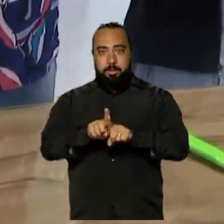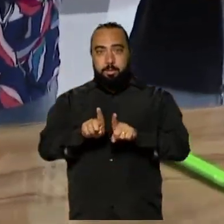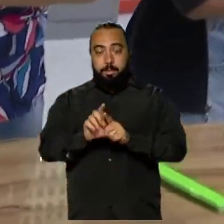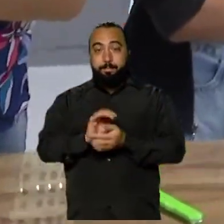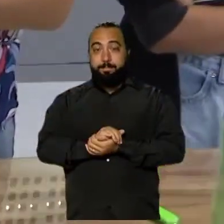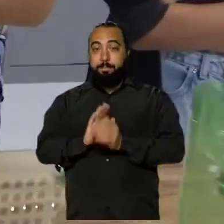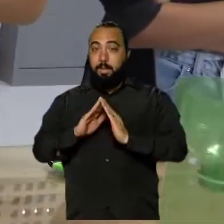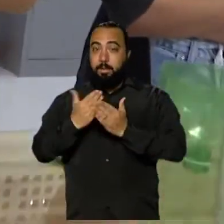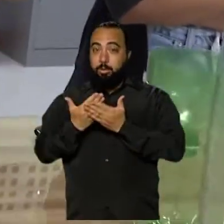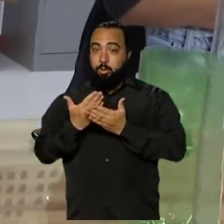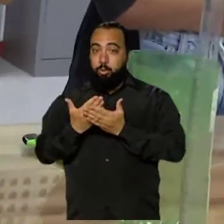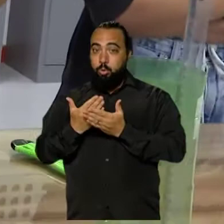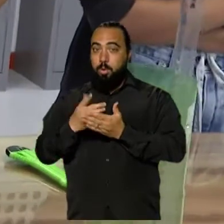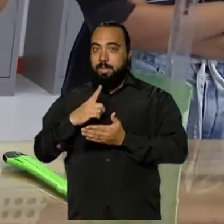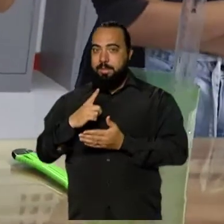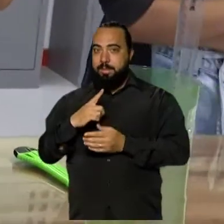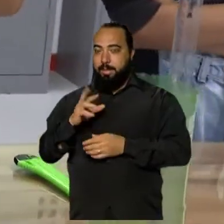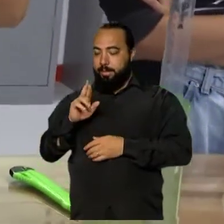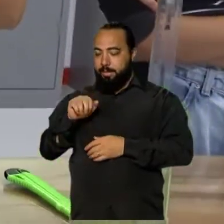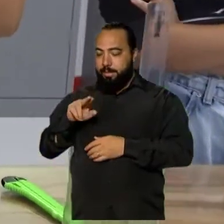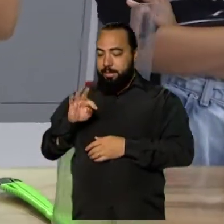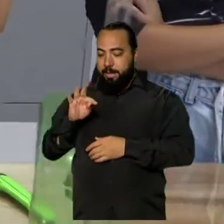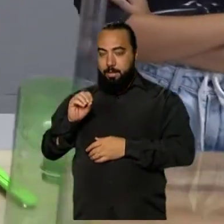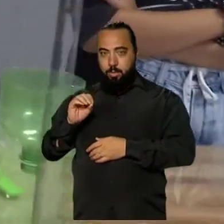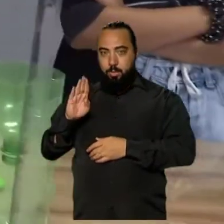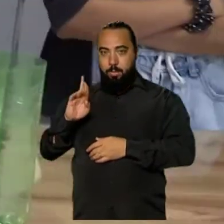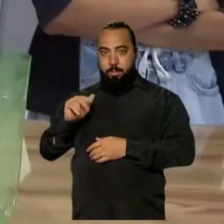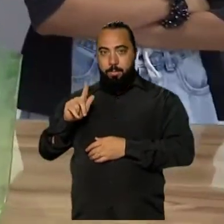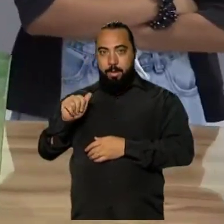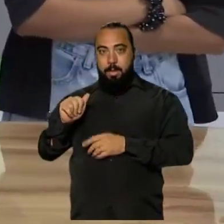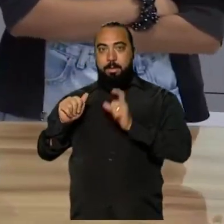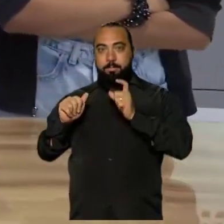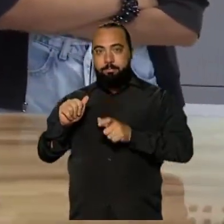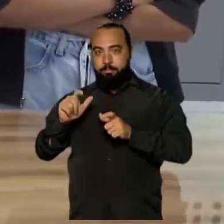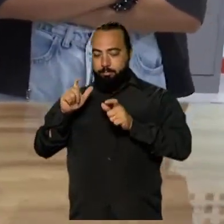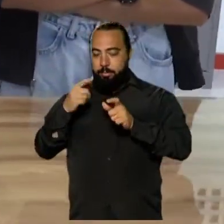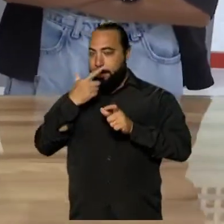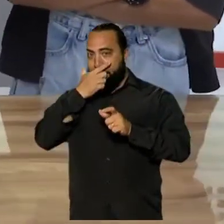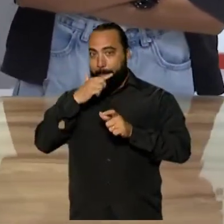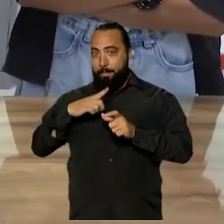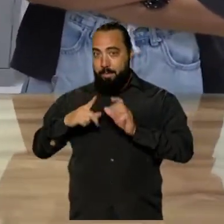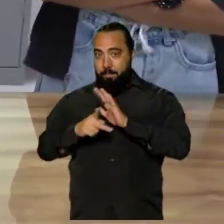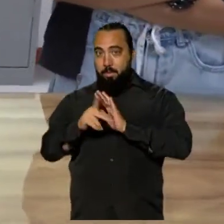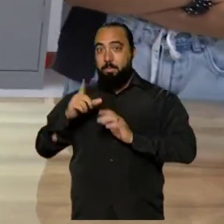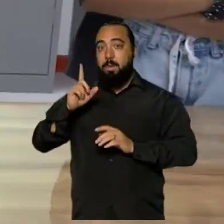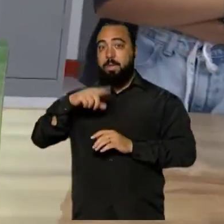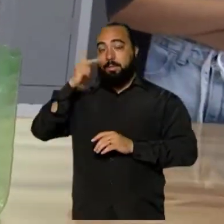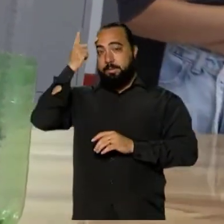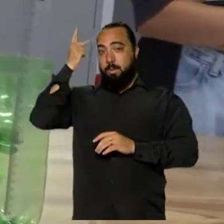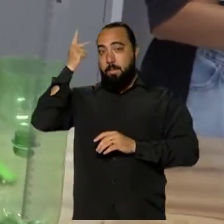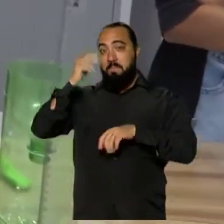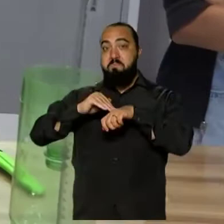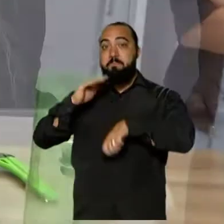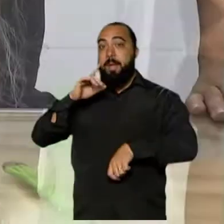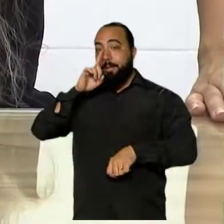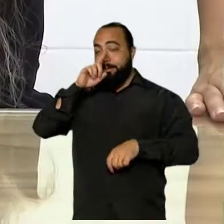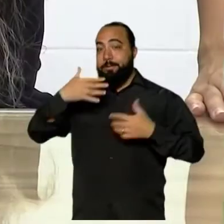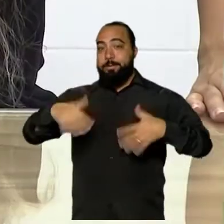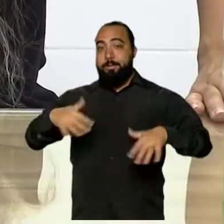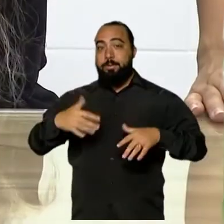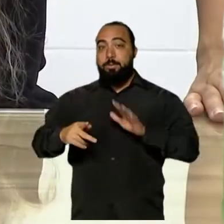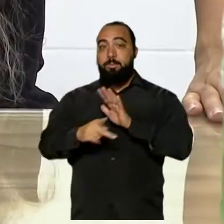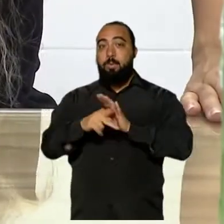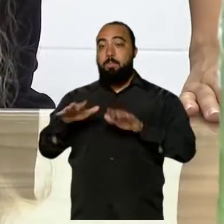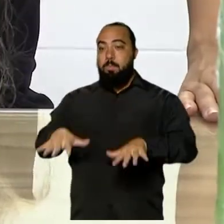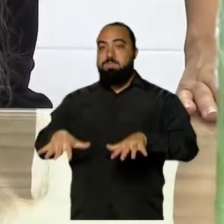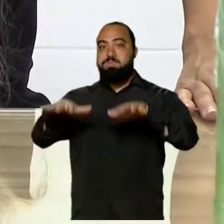Escola Estadual Professor Renato Braga, localizada em uma das regiões da cidade de São Paulo mais vulneráveis a alagamentos, é